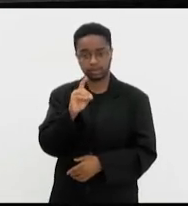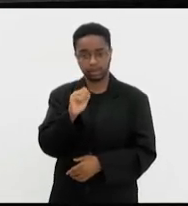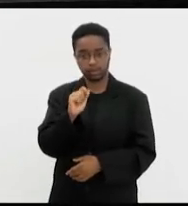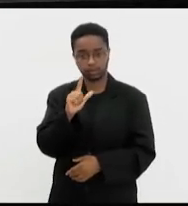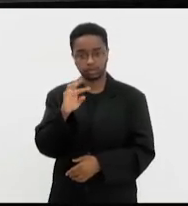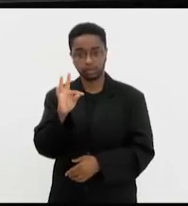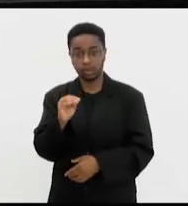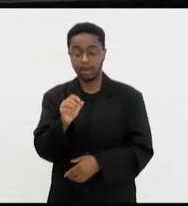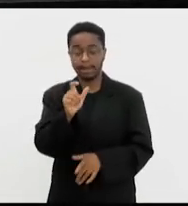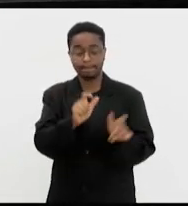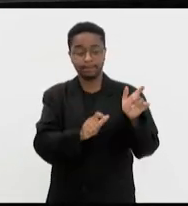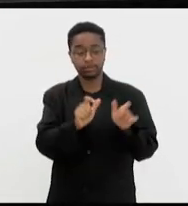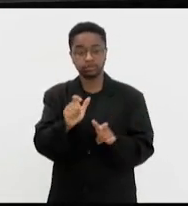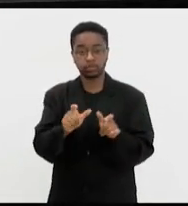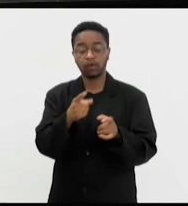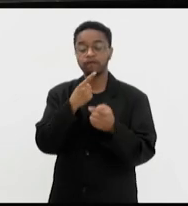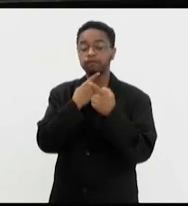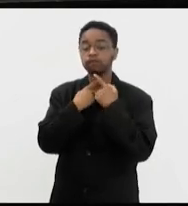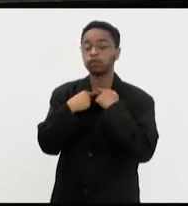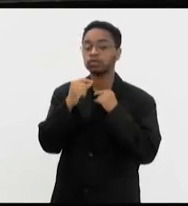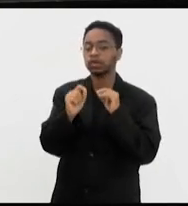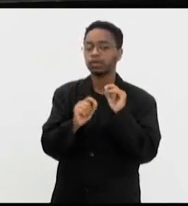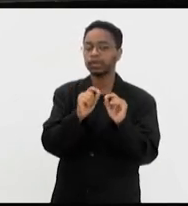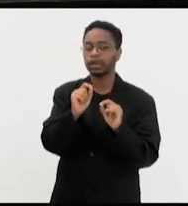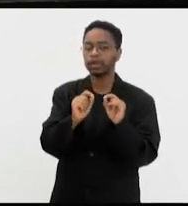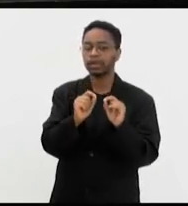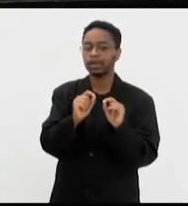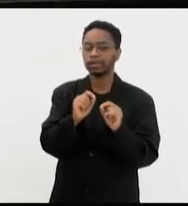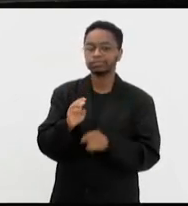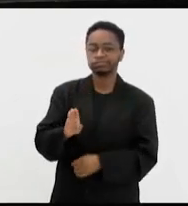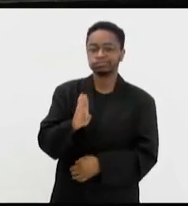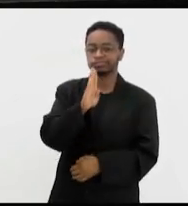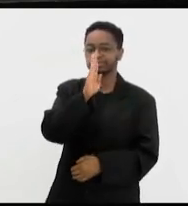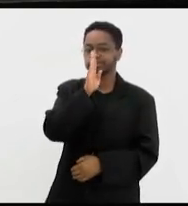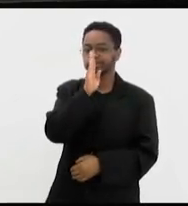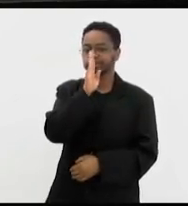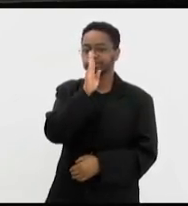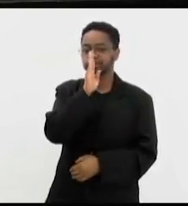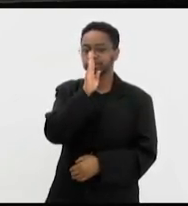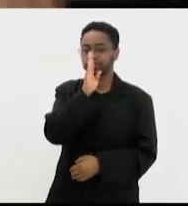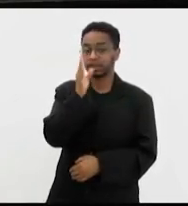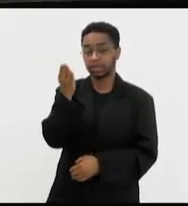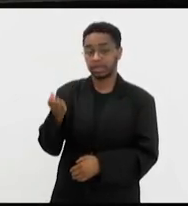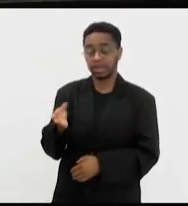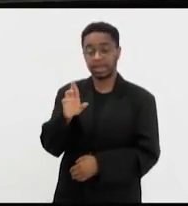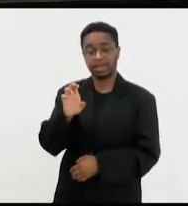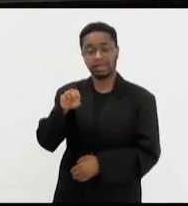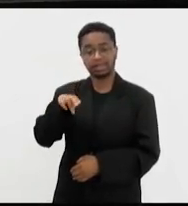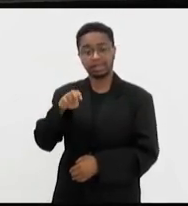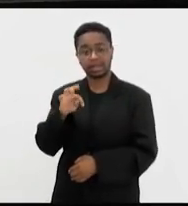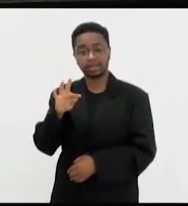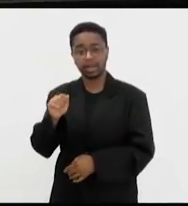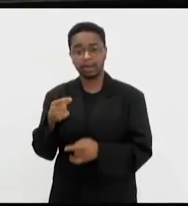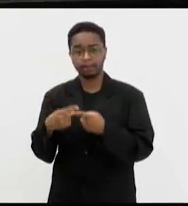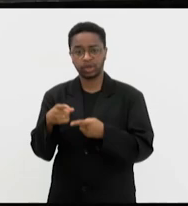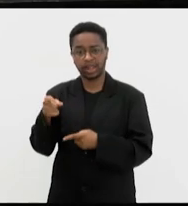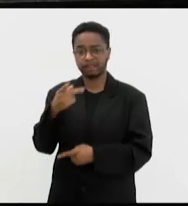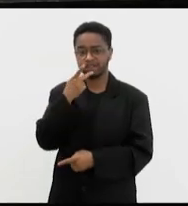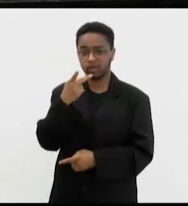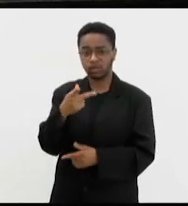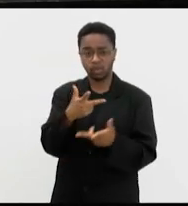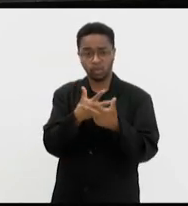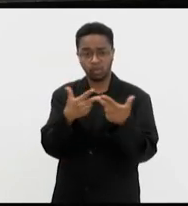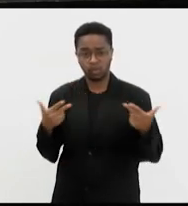essas pessoas estão desejando é silenciar a d Renata Mansur não porque ela falou